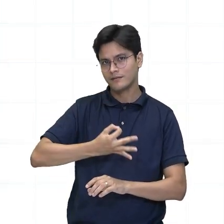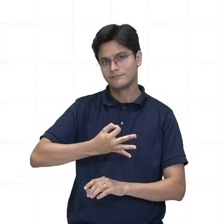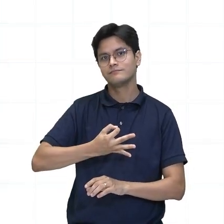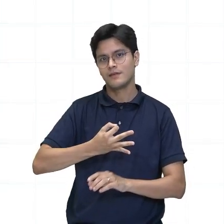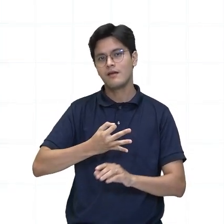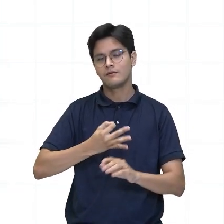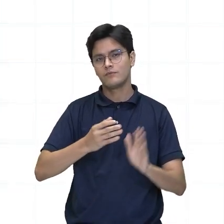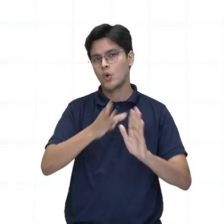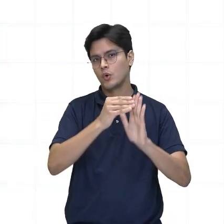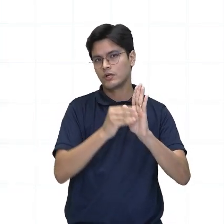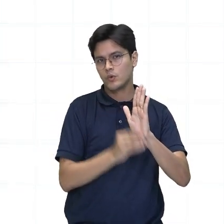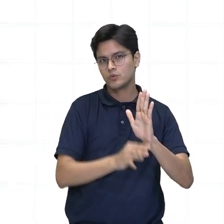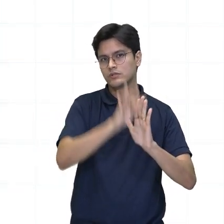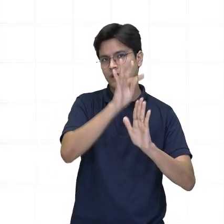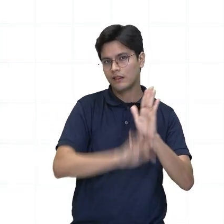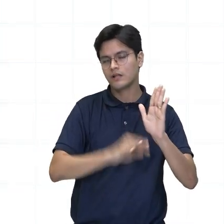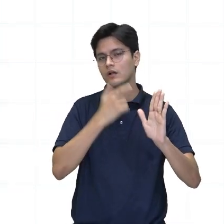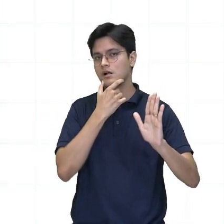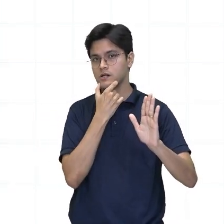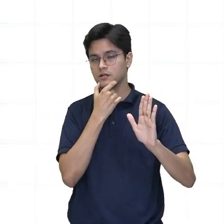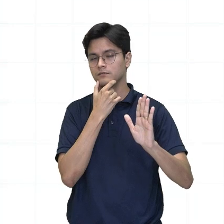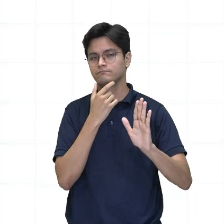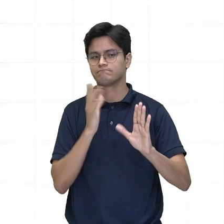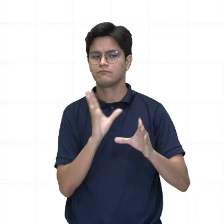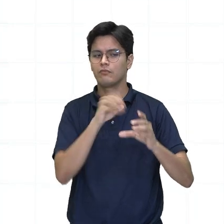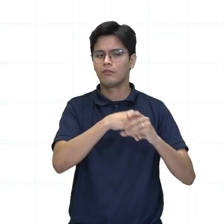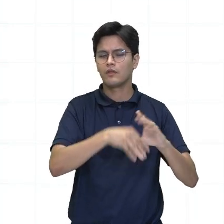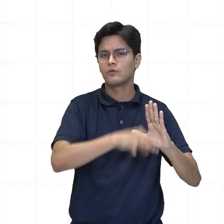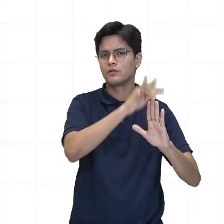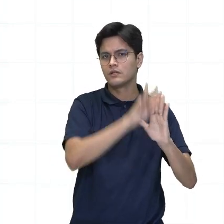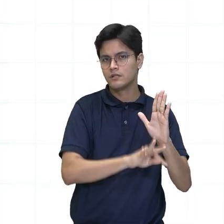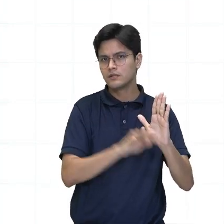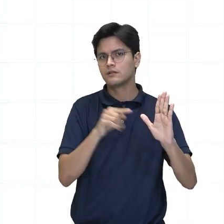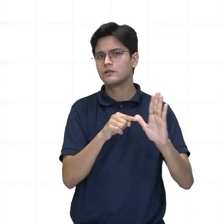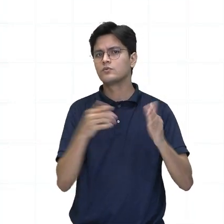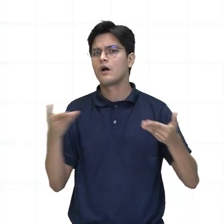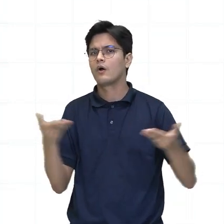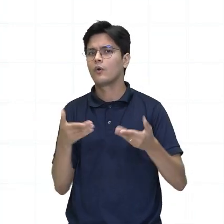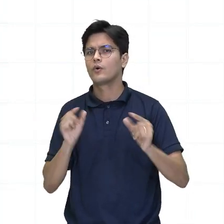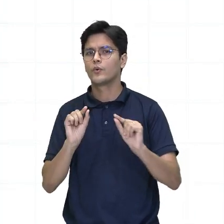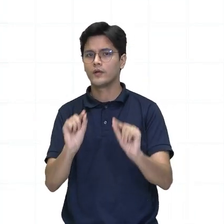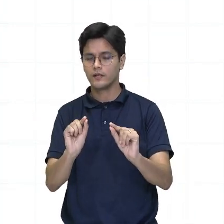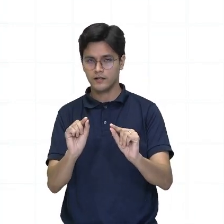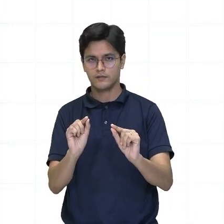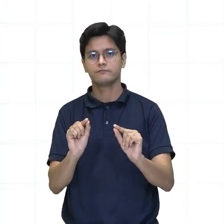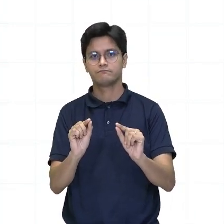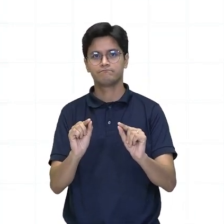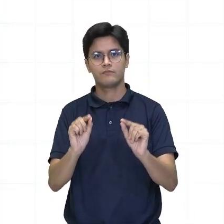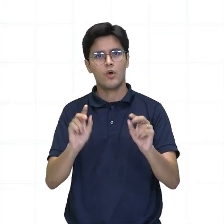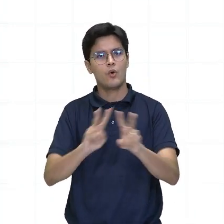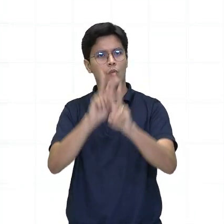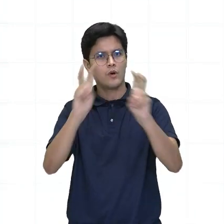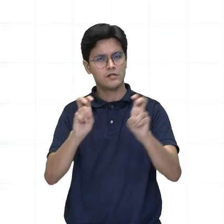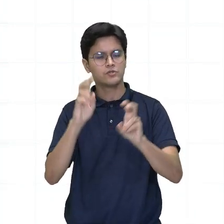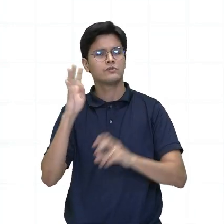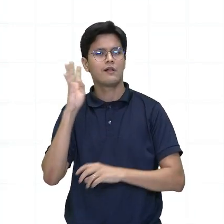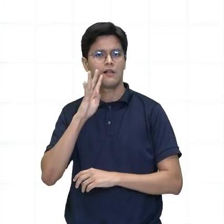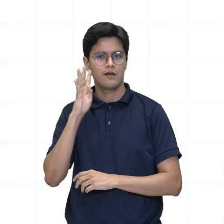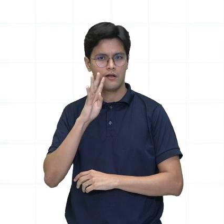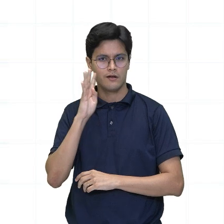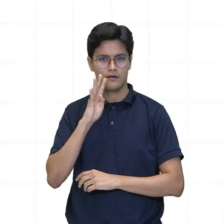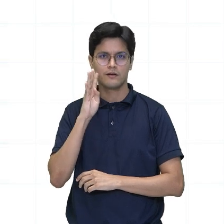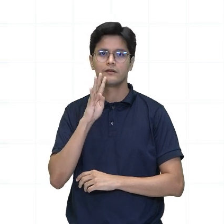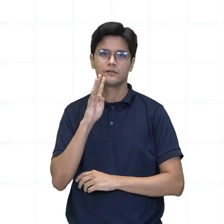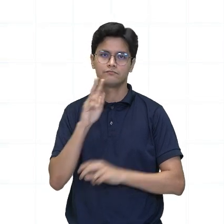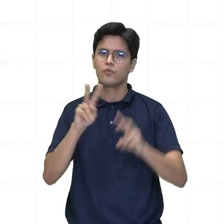inglesa, alright? E dentro desse texto, eu vou trabalhar agora um assunto bem legal na língua inglesa, um dos assuntos que eu